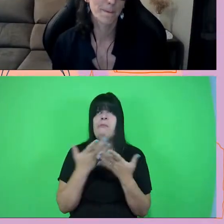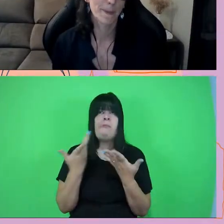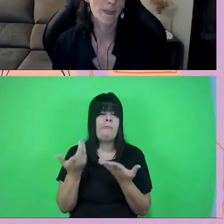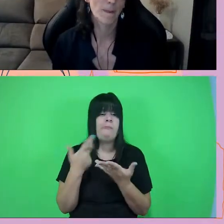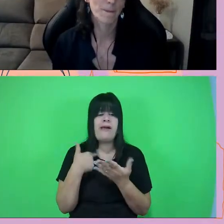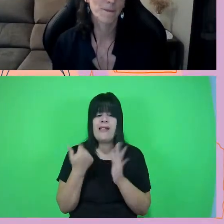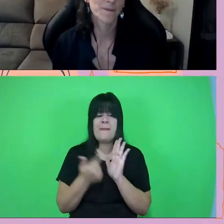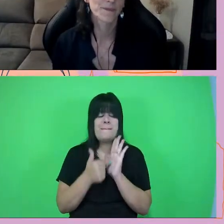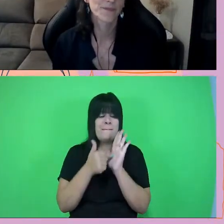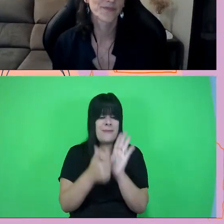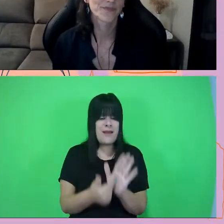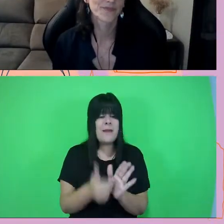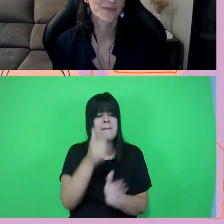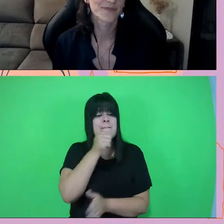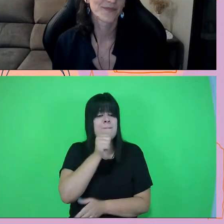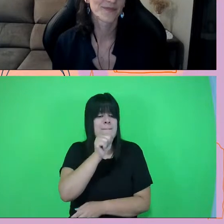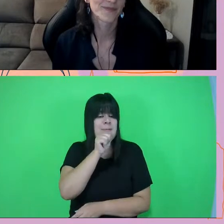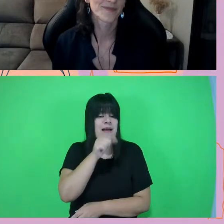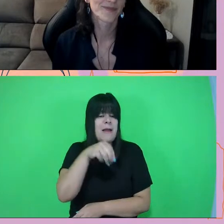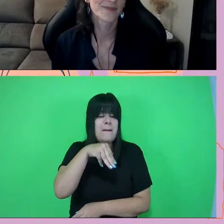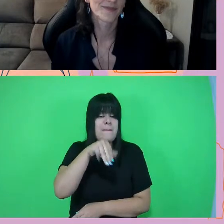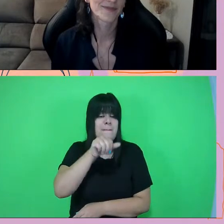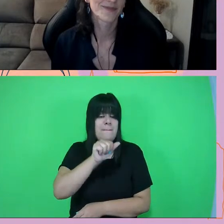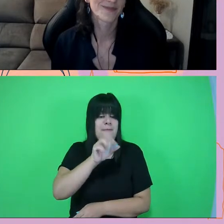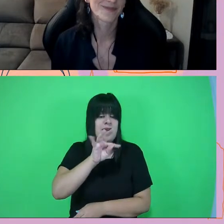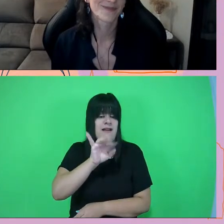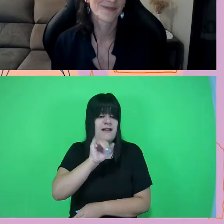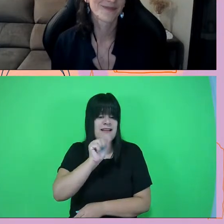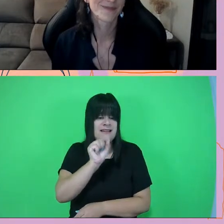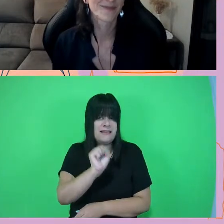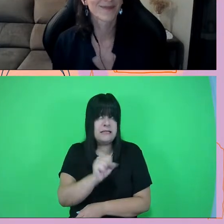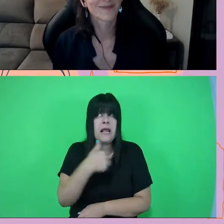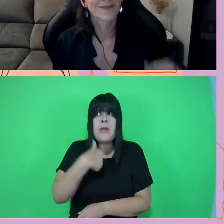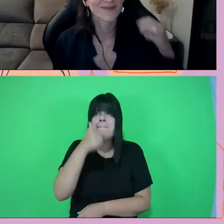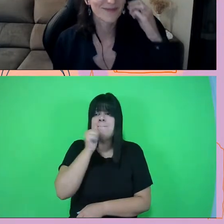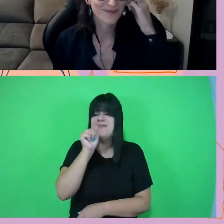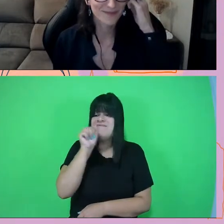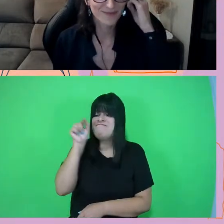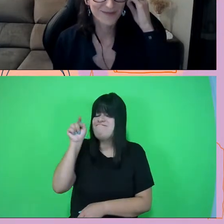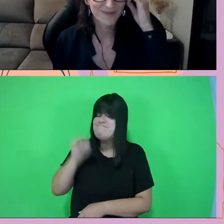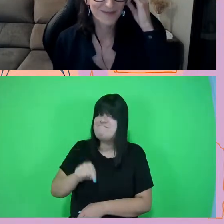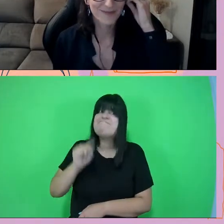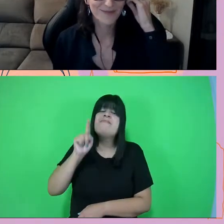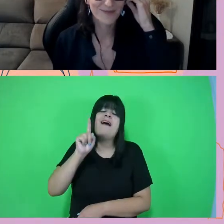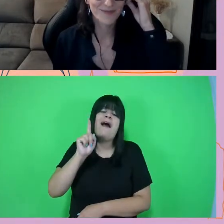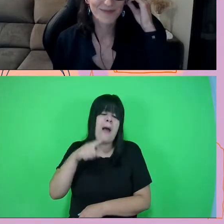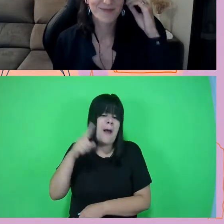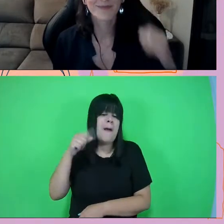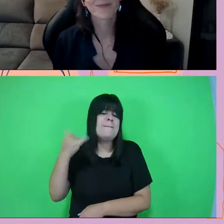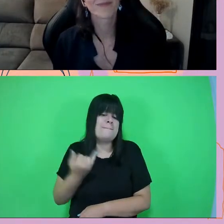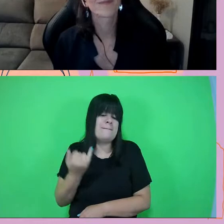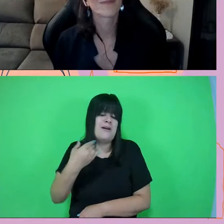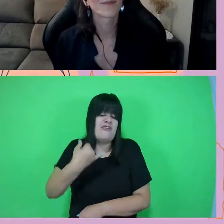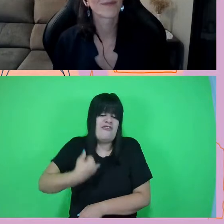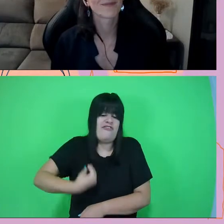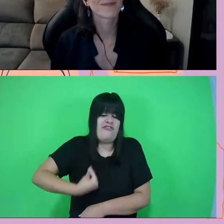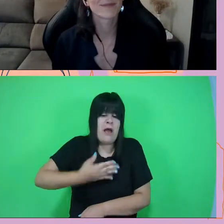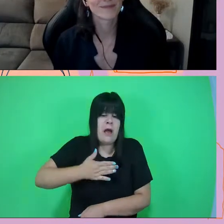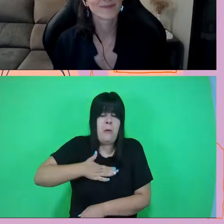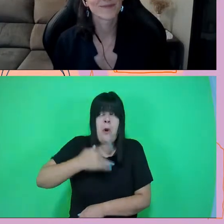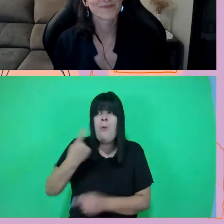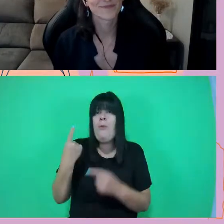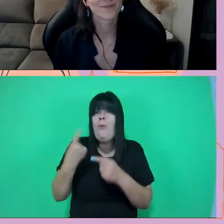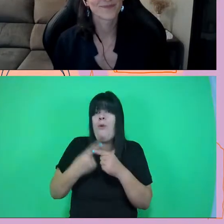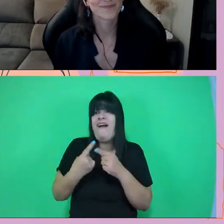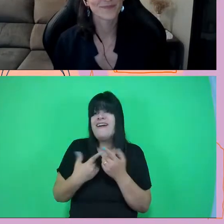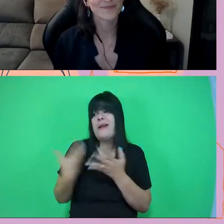na minha apresentação, eu sou mãe do Matias. Ser mãe do Matias é um fator muito relevante na minha vida, porque mudou